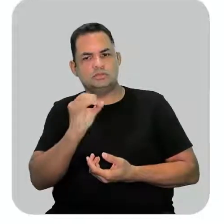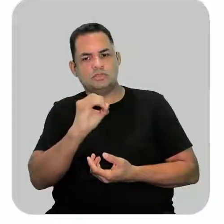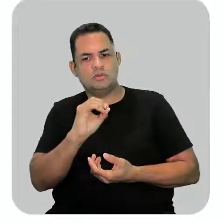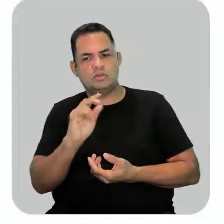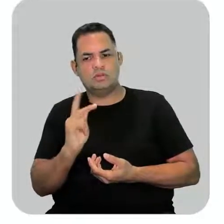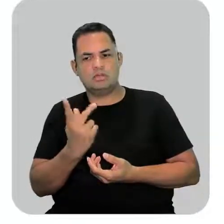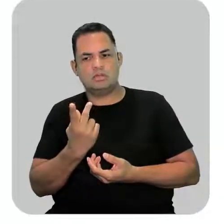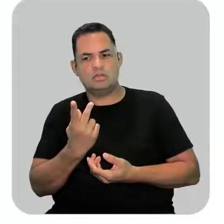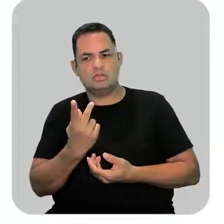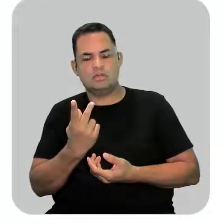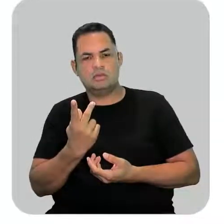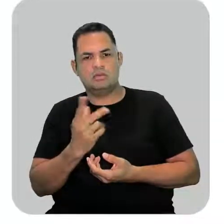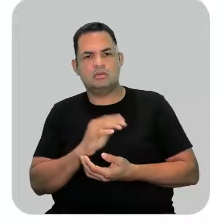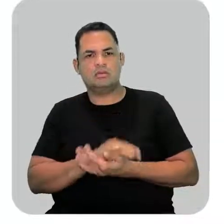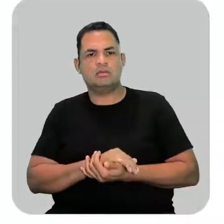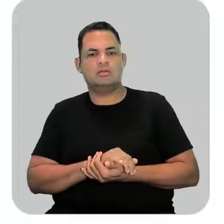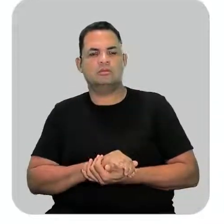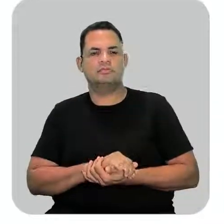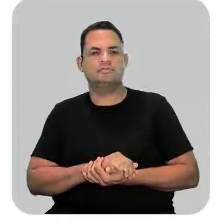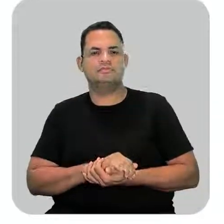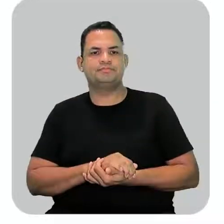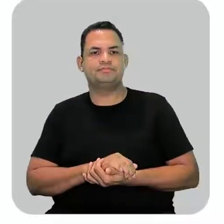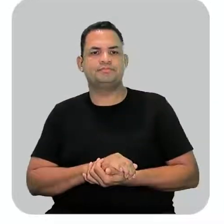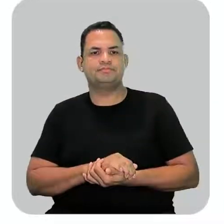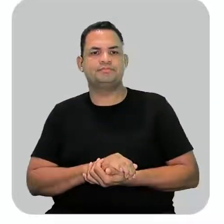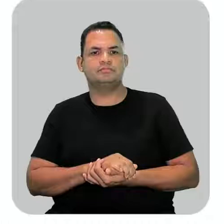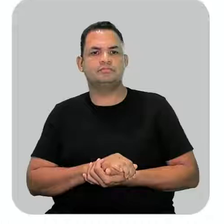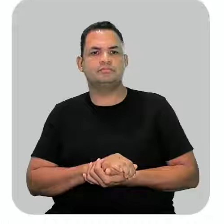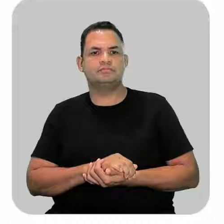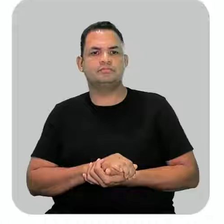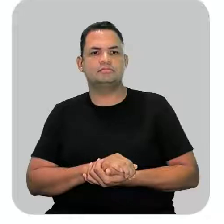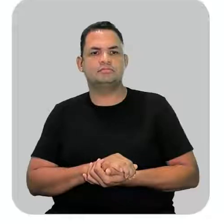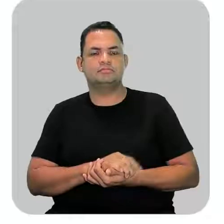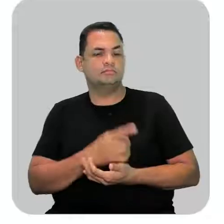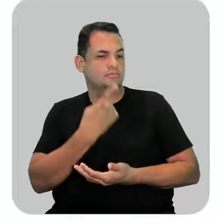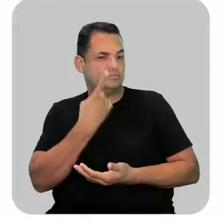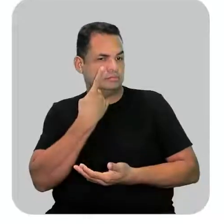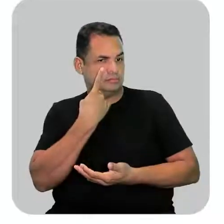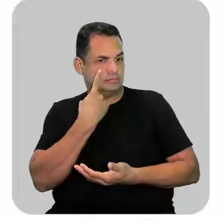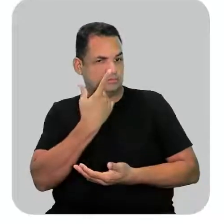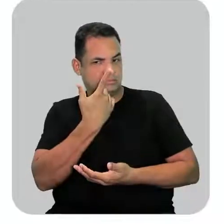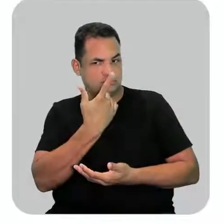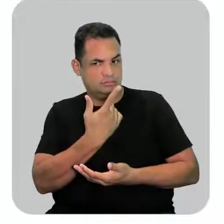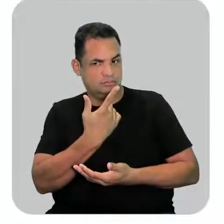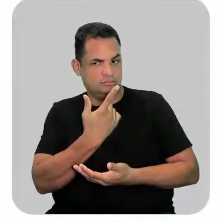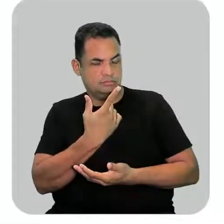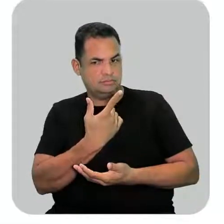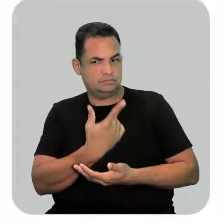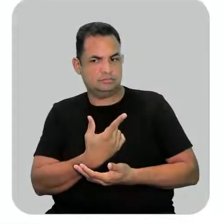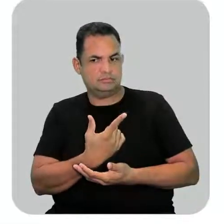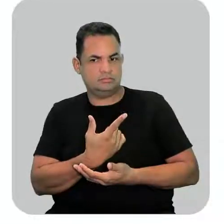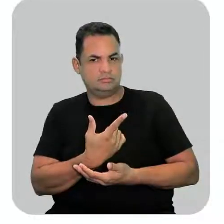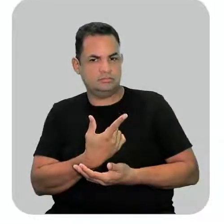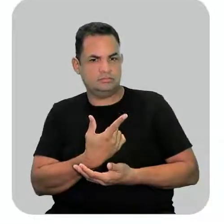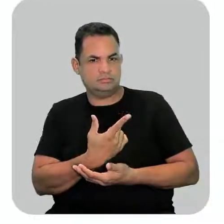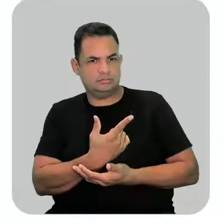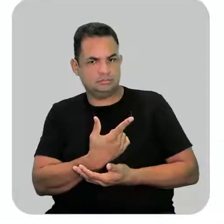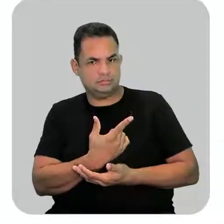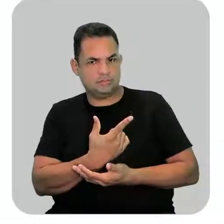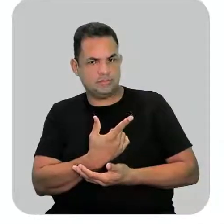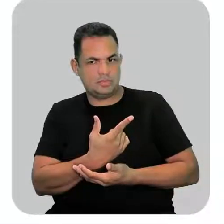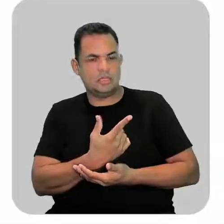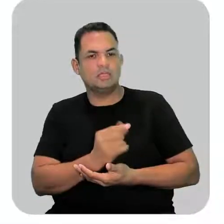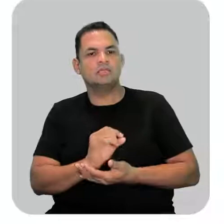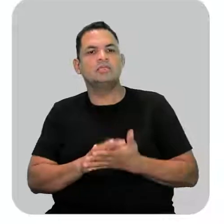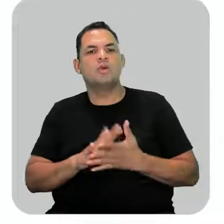hidroxila, que é o OH. Observem que os carbonos aonde a hidroxila está ligada são